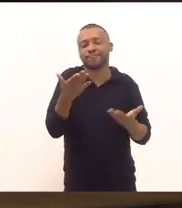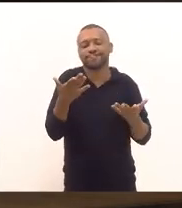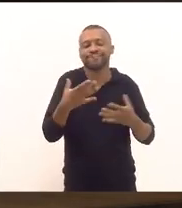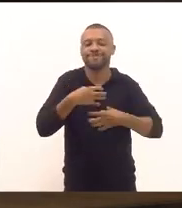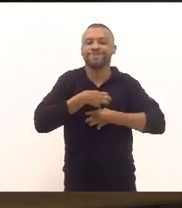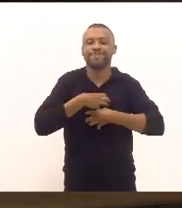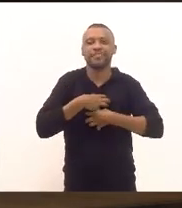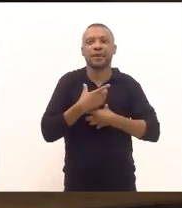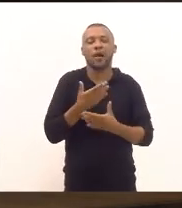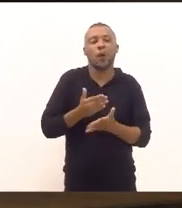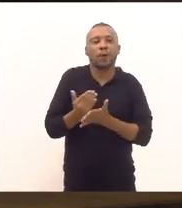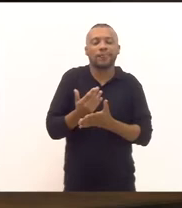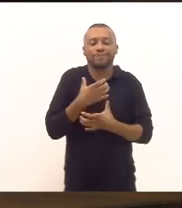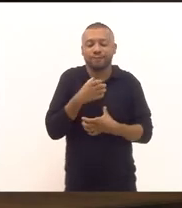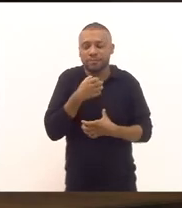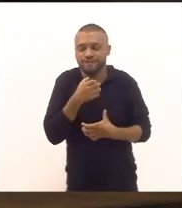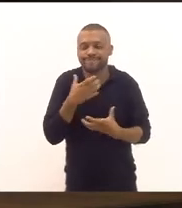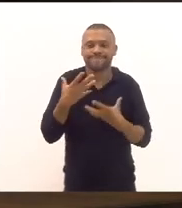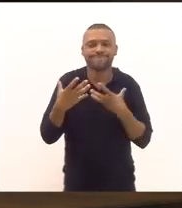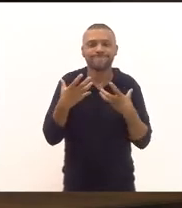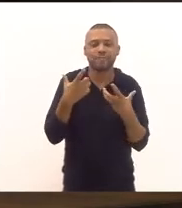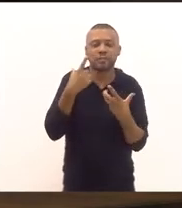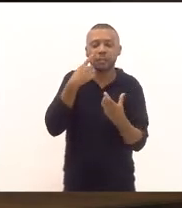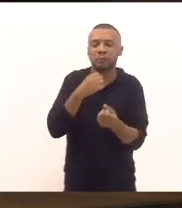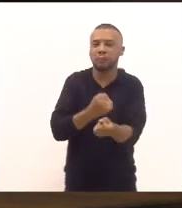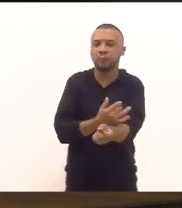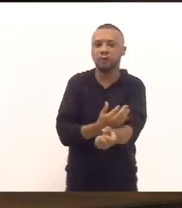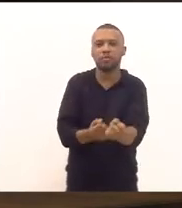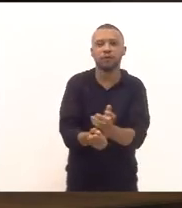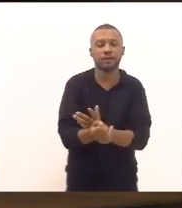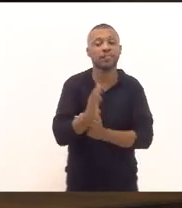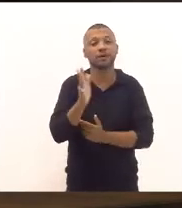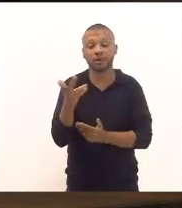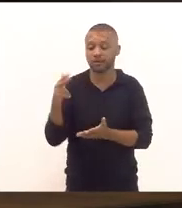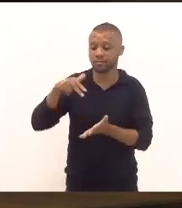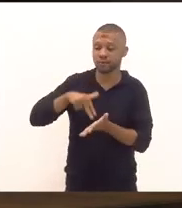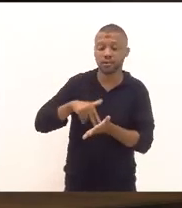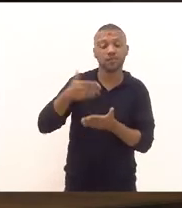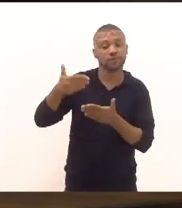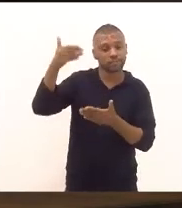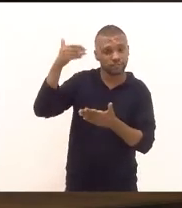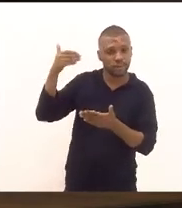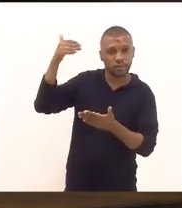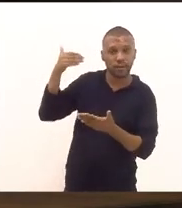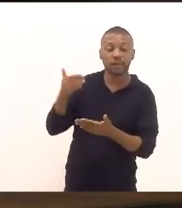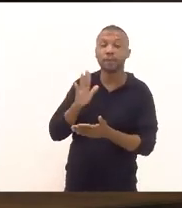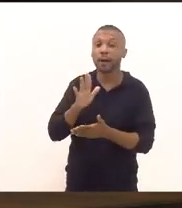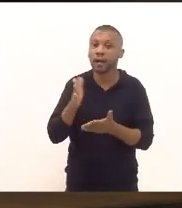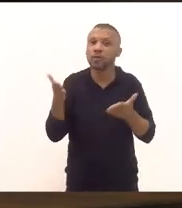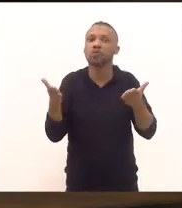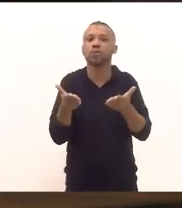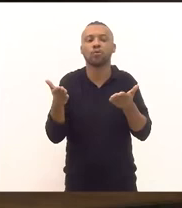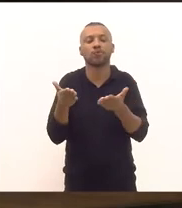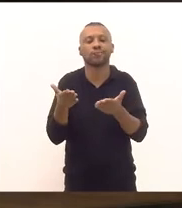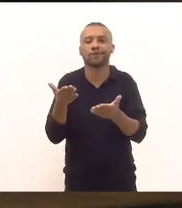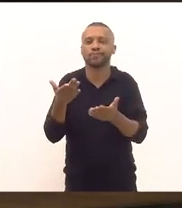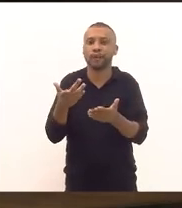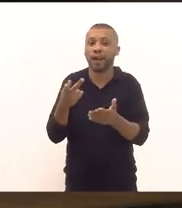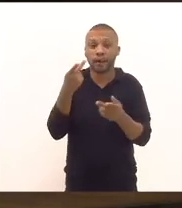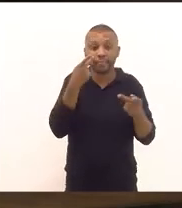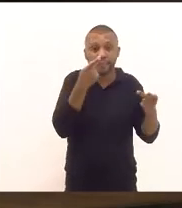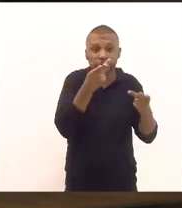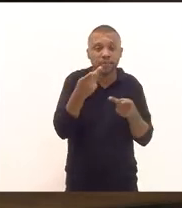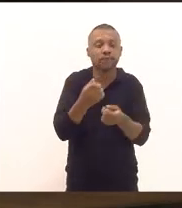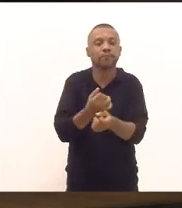Já conversa a embargar Porque já teve aqui em outras situações mas essa talvez seja a